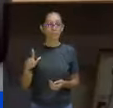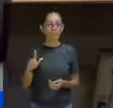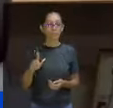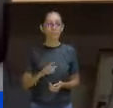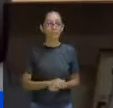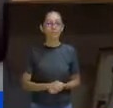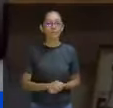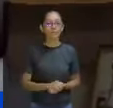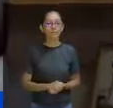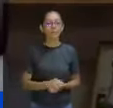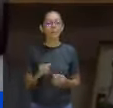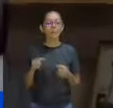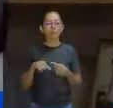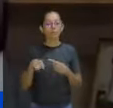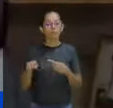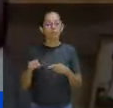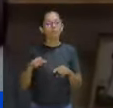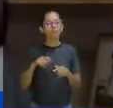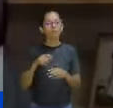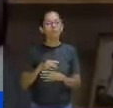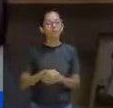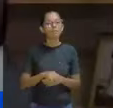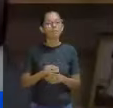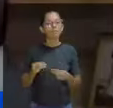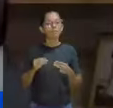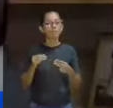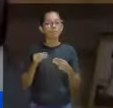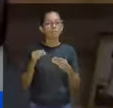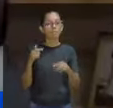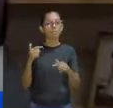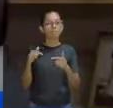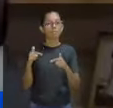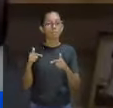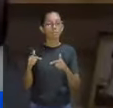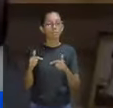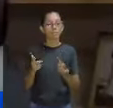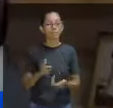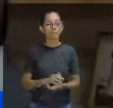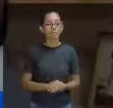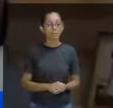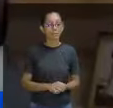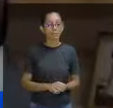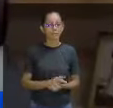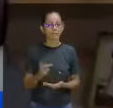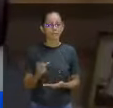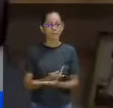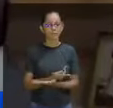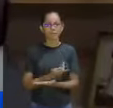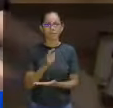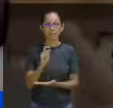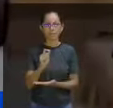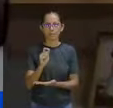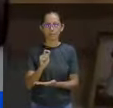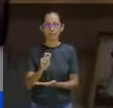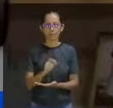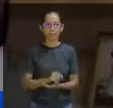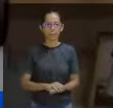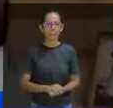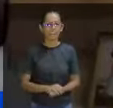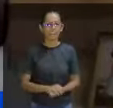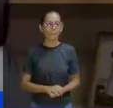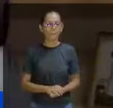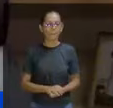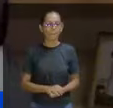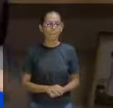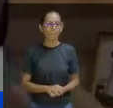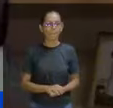do Ministério do Trabalho. E aí, Excelência, o que foi que aconteceu? Como houve esse